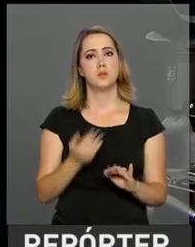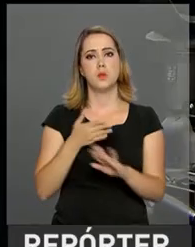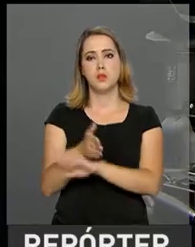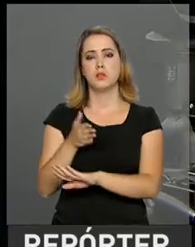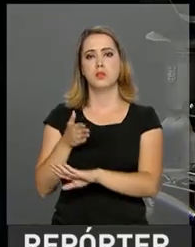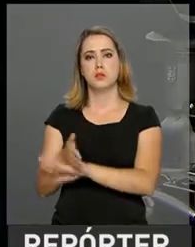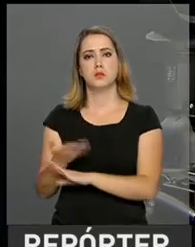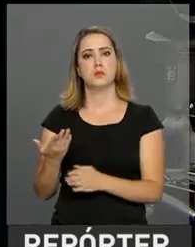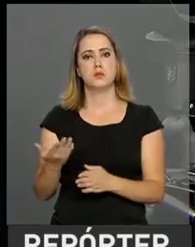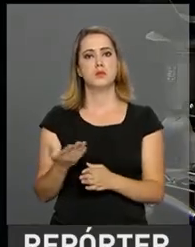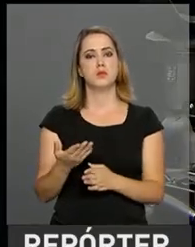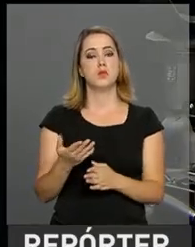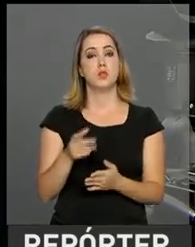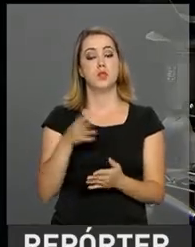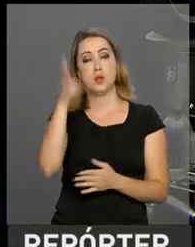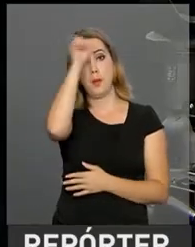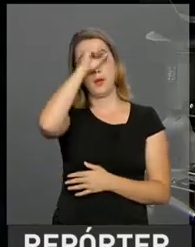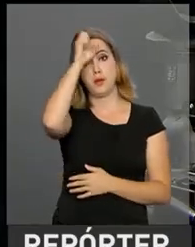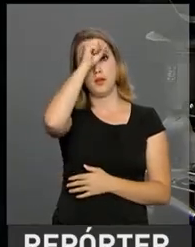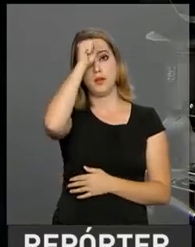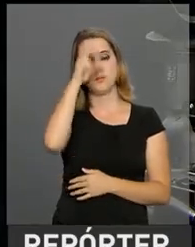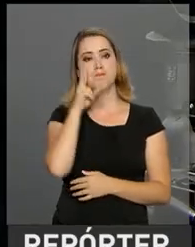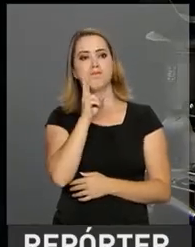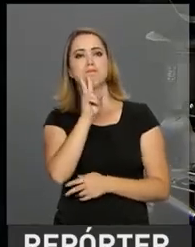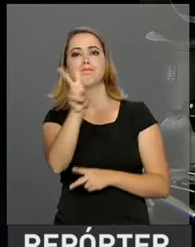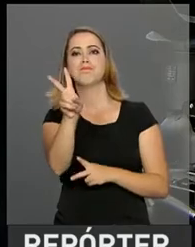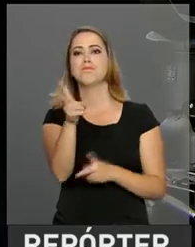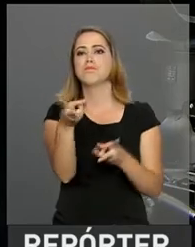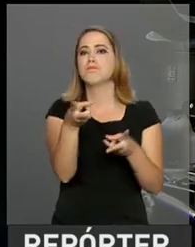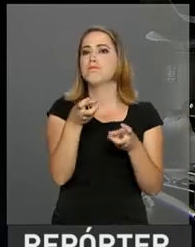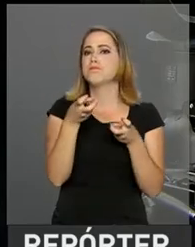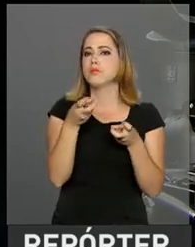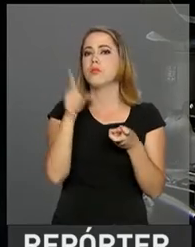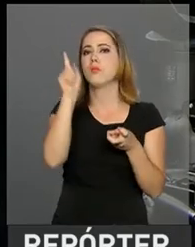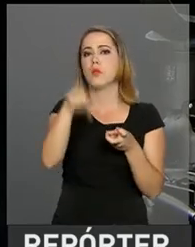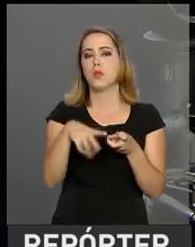essa alfabetização audiovisual, a potência é muito grande.